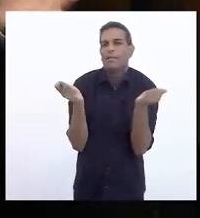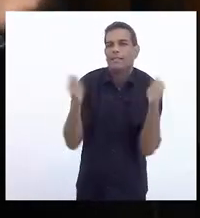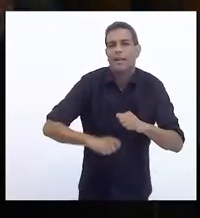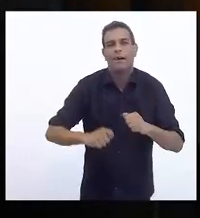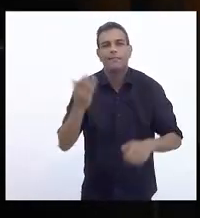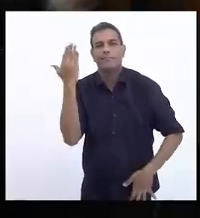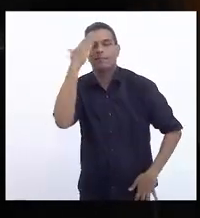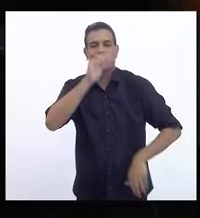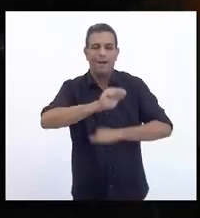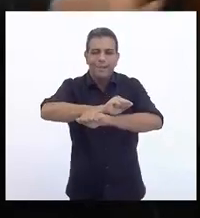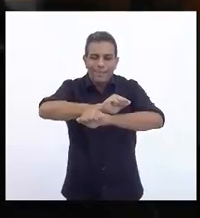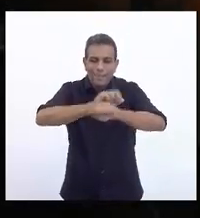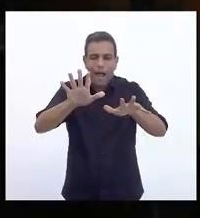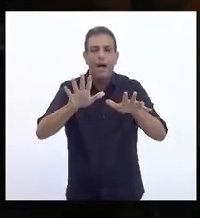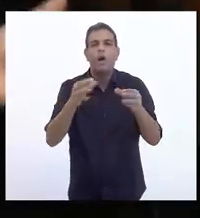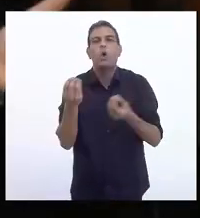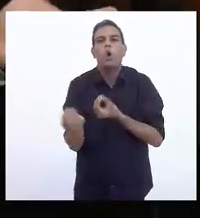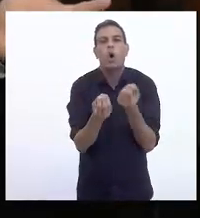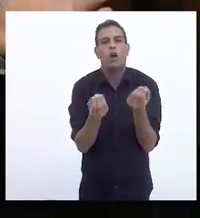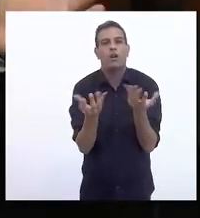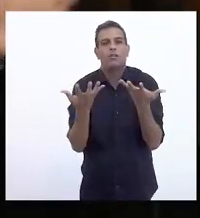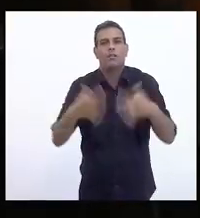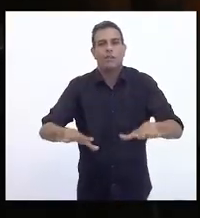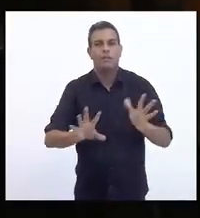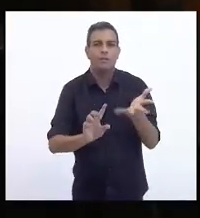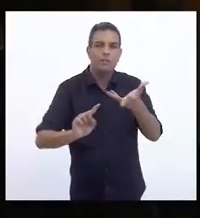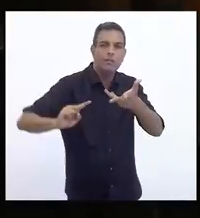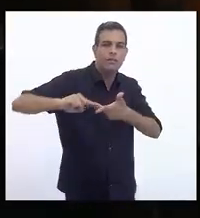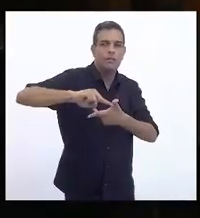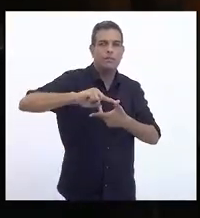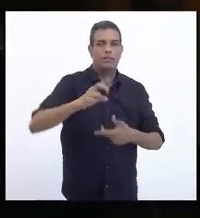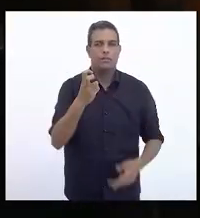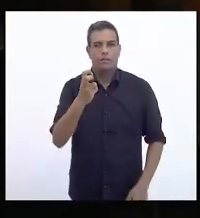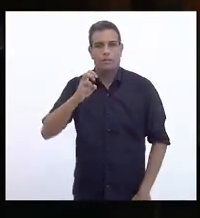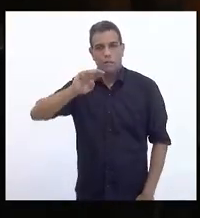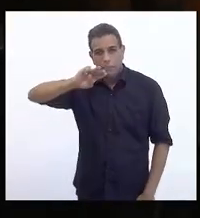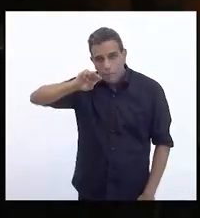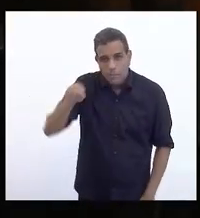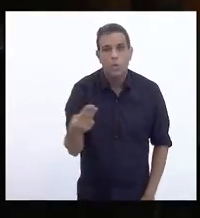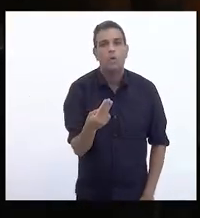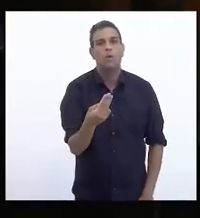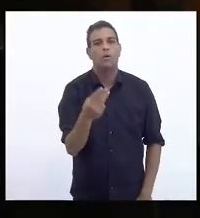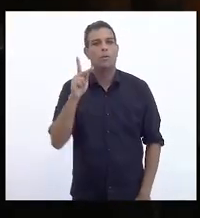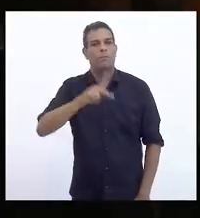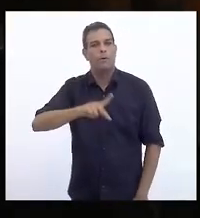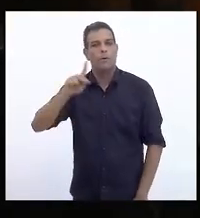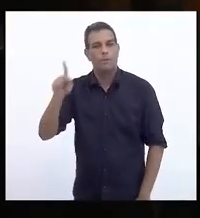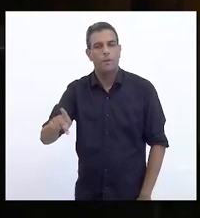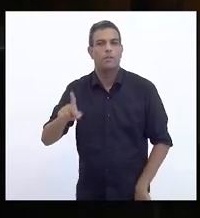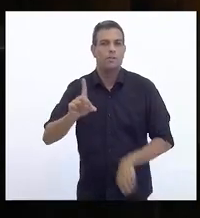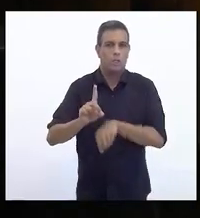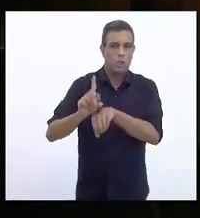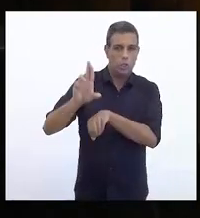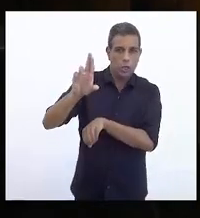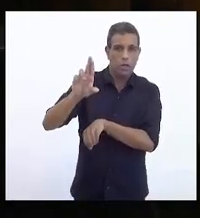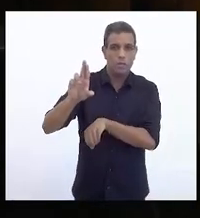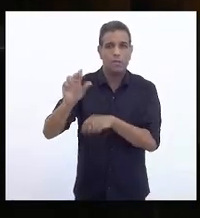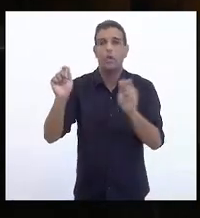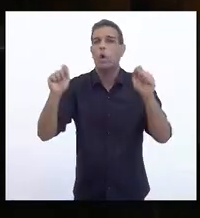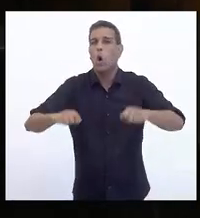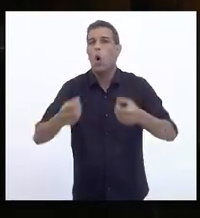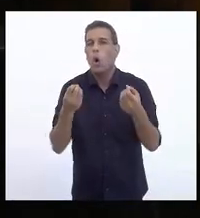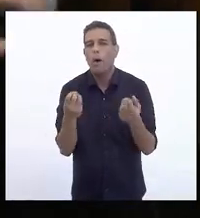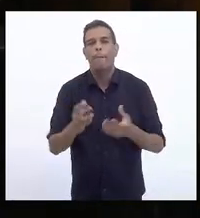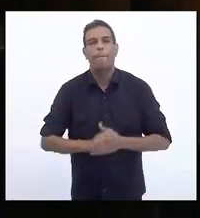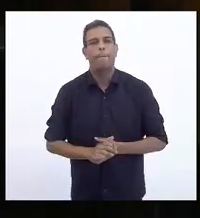querer. É claro que eles vão querer. Qualquer um ia querer. 5 mil, 6 mil reais, um professor com doutorado? Que história é